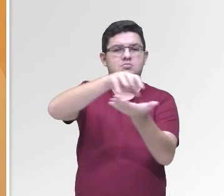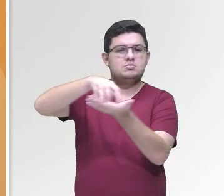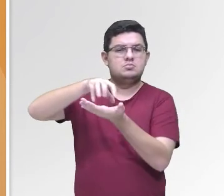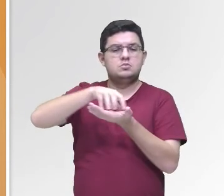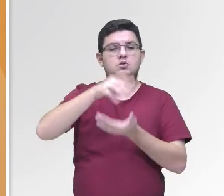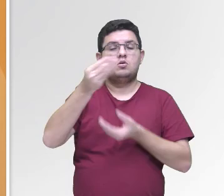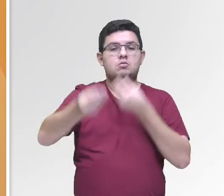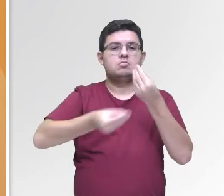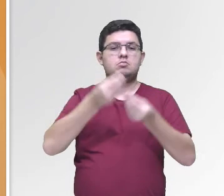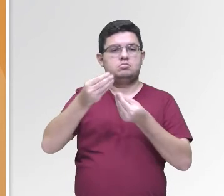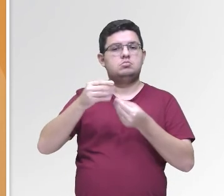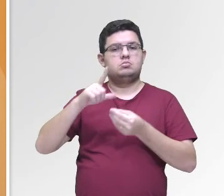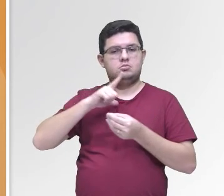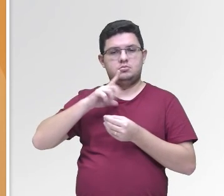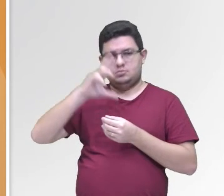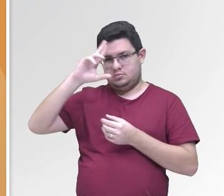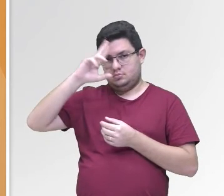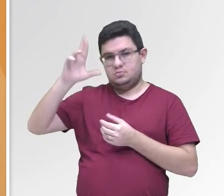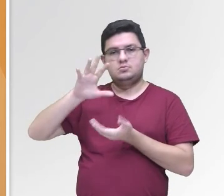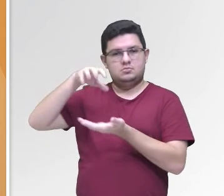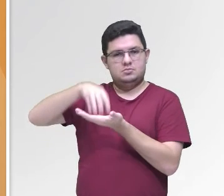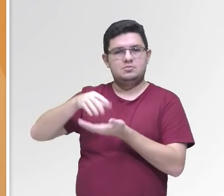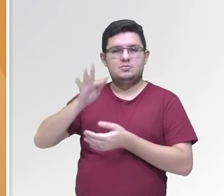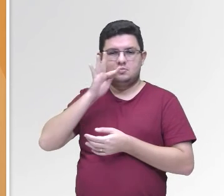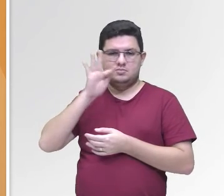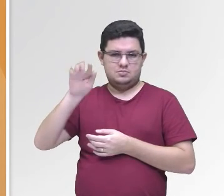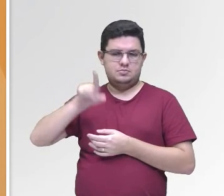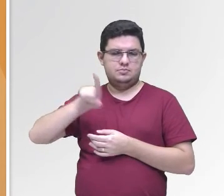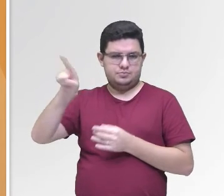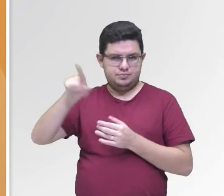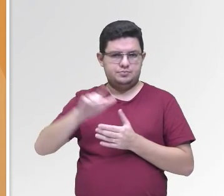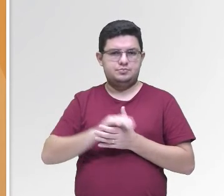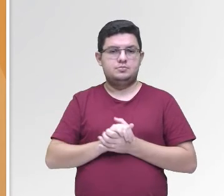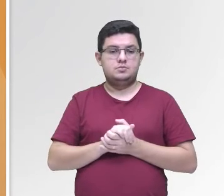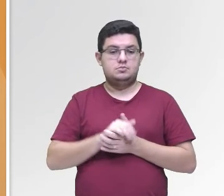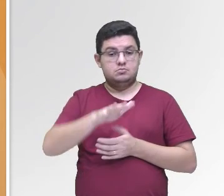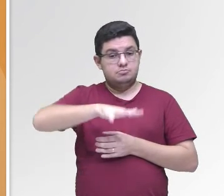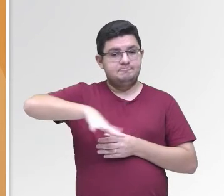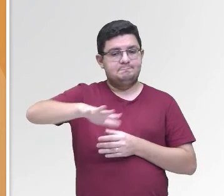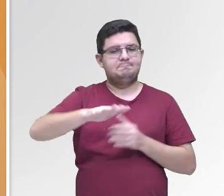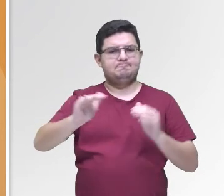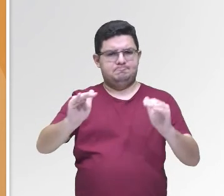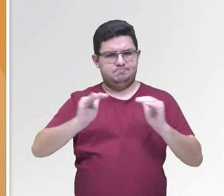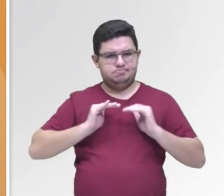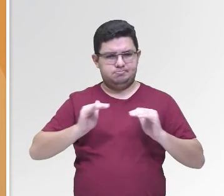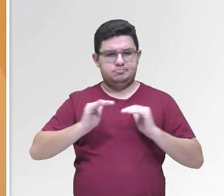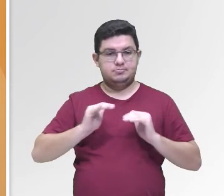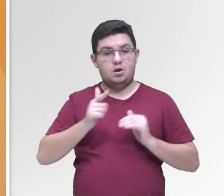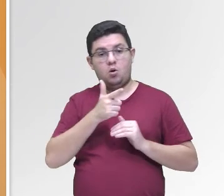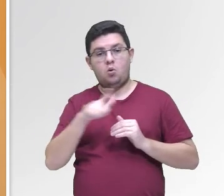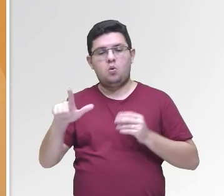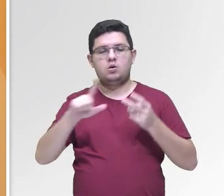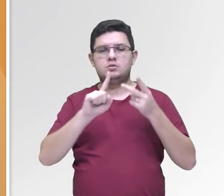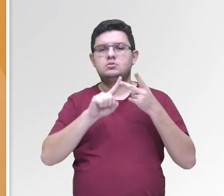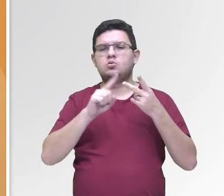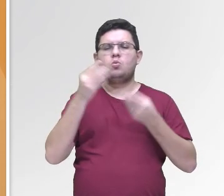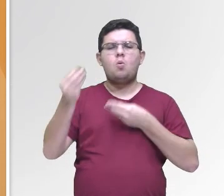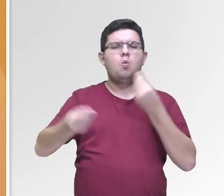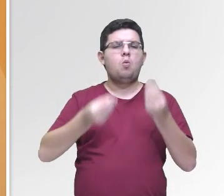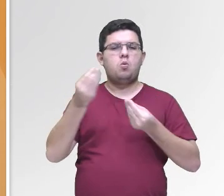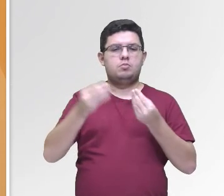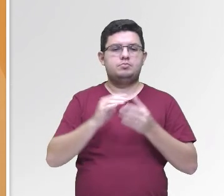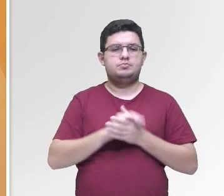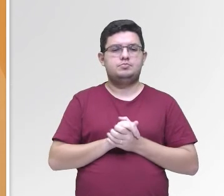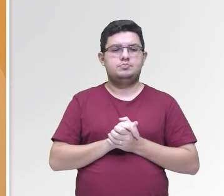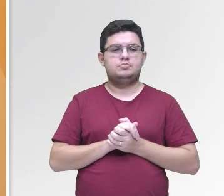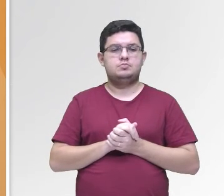comandadas a partir da matriz, que está lá na França, por exemplo. Já nas transnacionais, esse